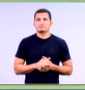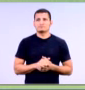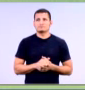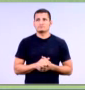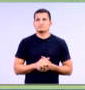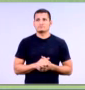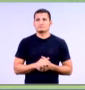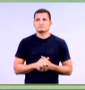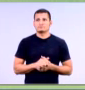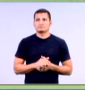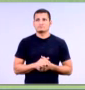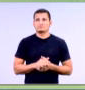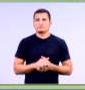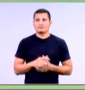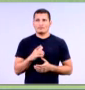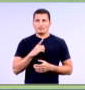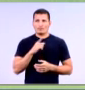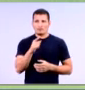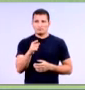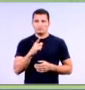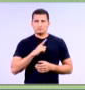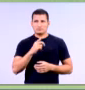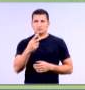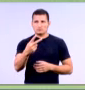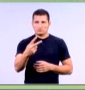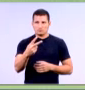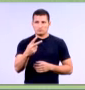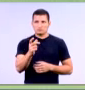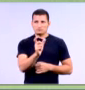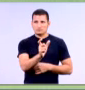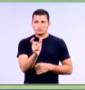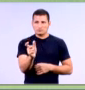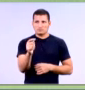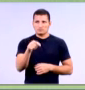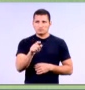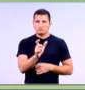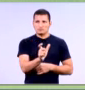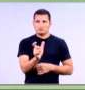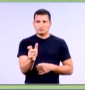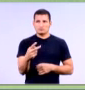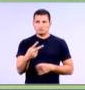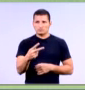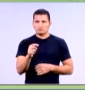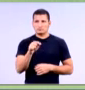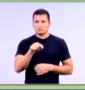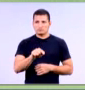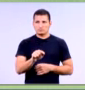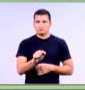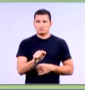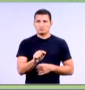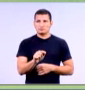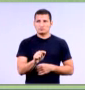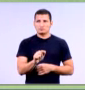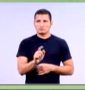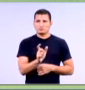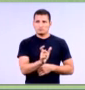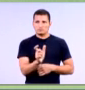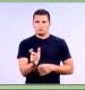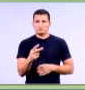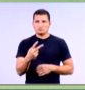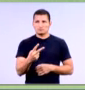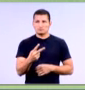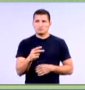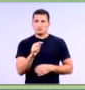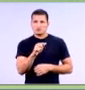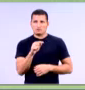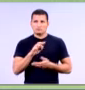Esse aqui tem 2 parâmetros, esse aqui tem 2 parâmetros, esse aqui tem 2 parâmetros. Olha, gente, esse